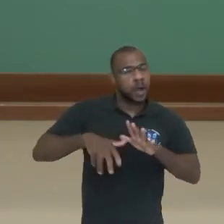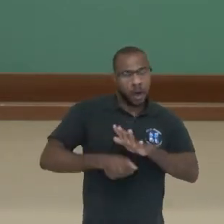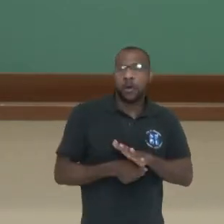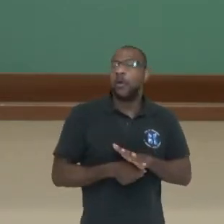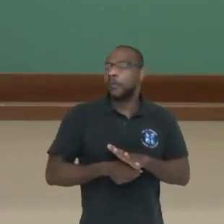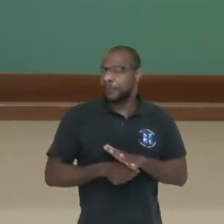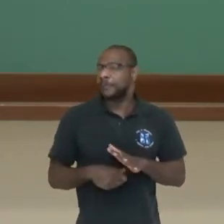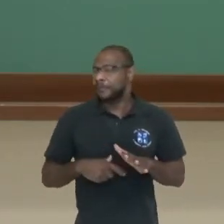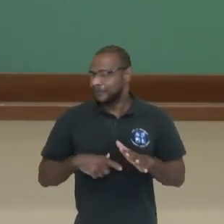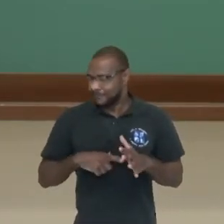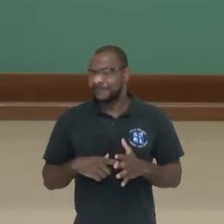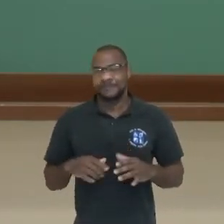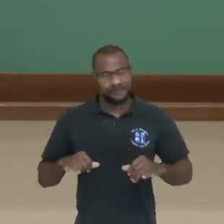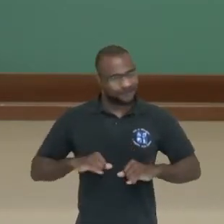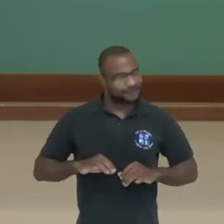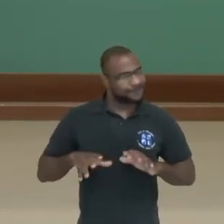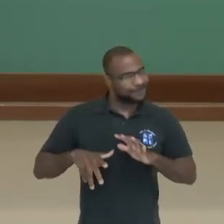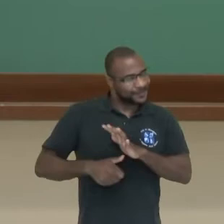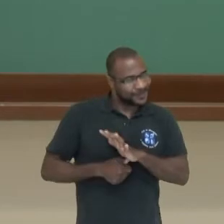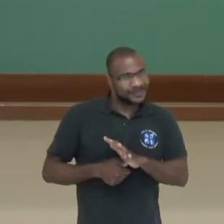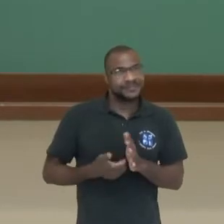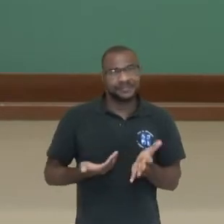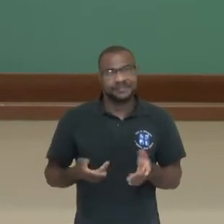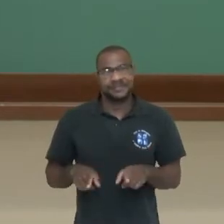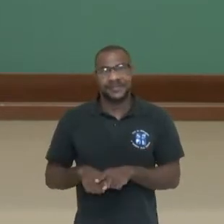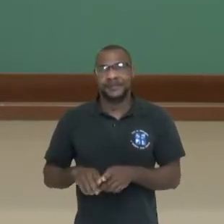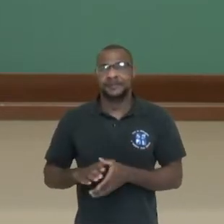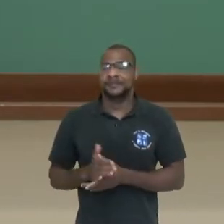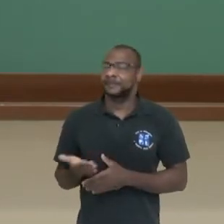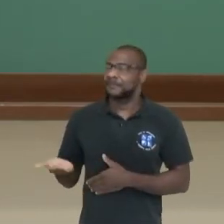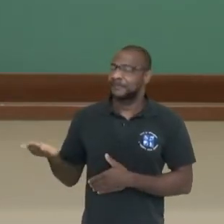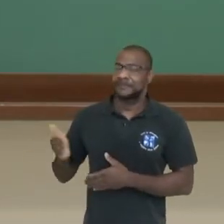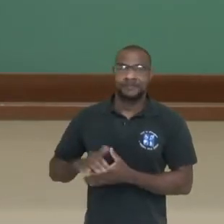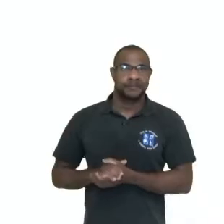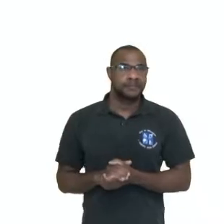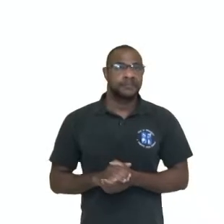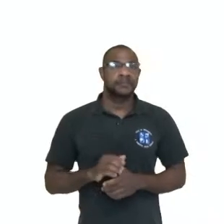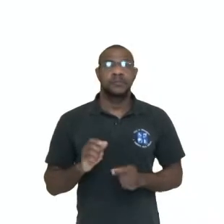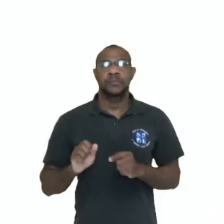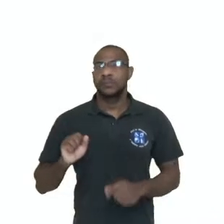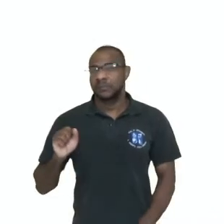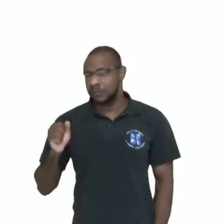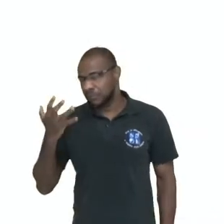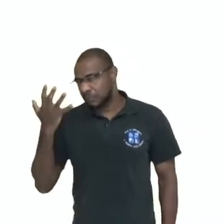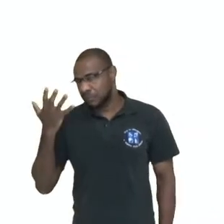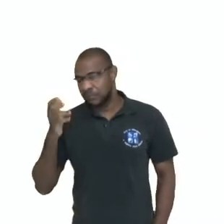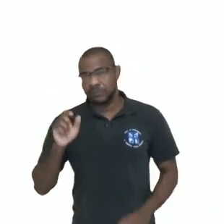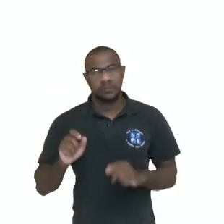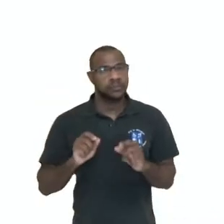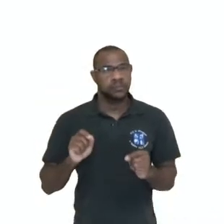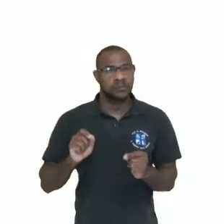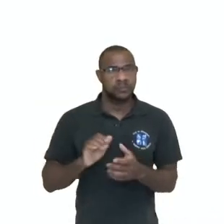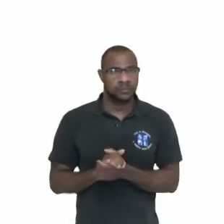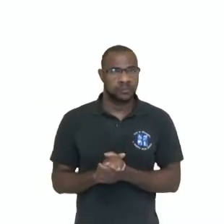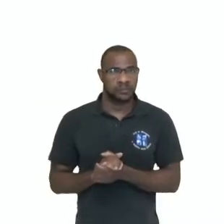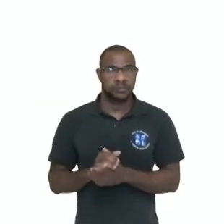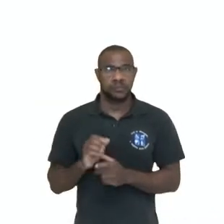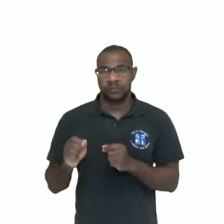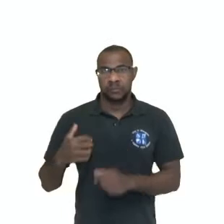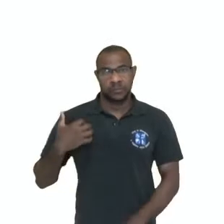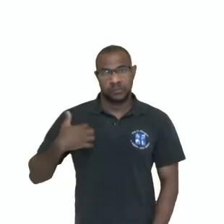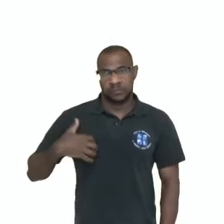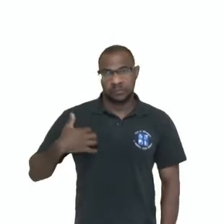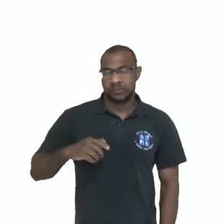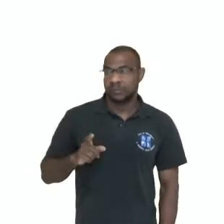regimes autoritários, regimes militares. Como ocorreu no caso de nossos irmãos